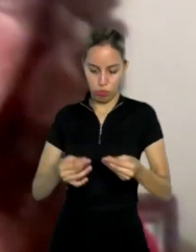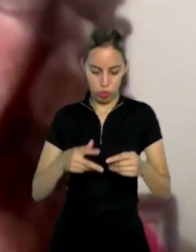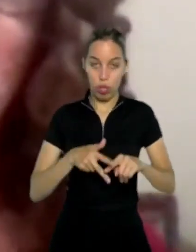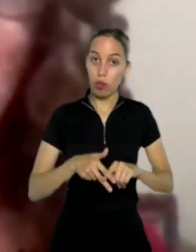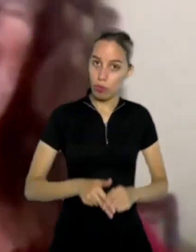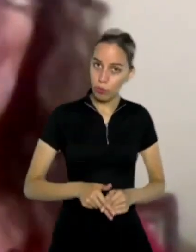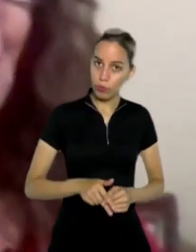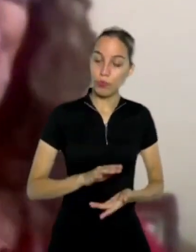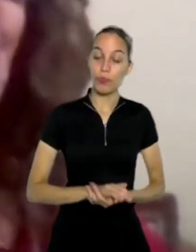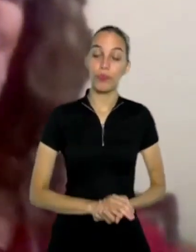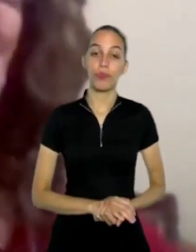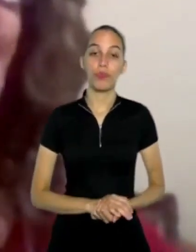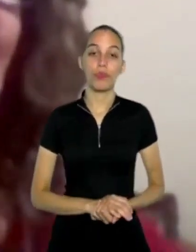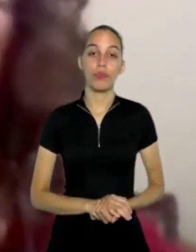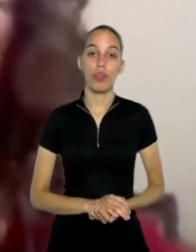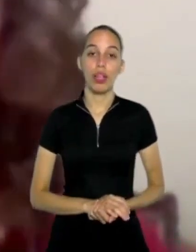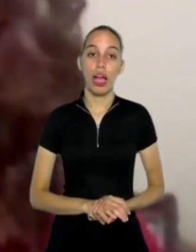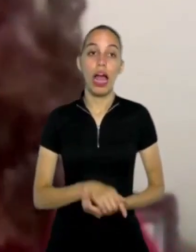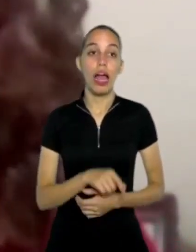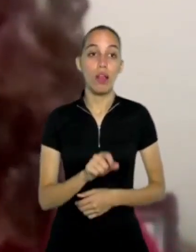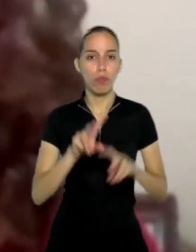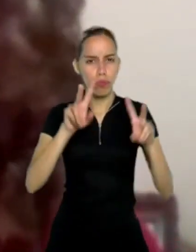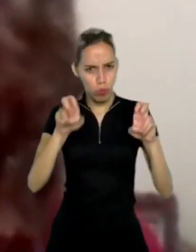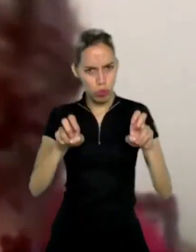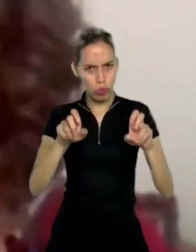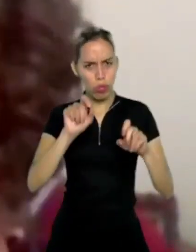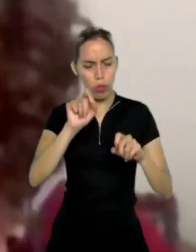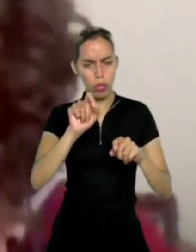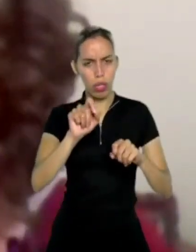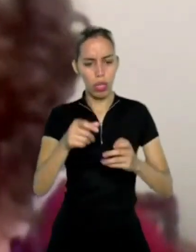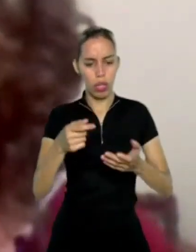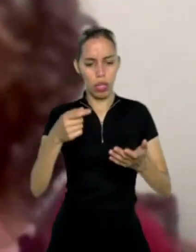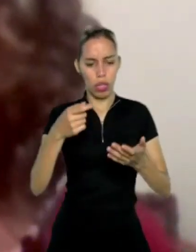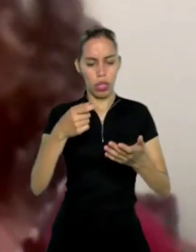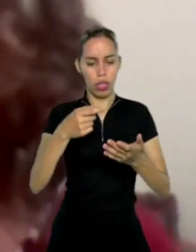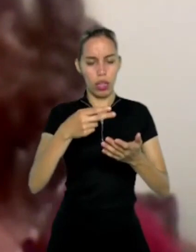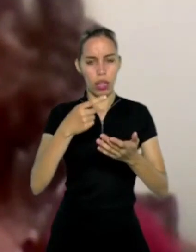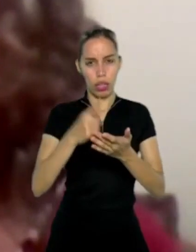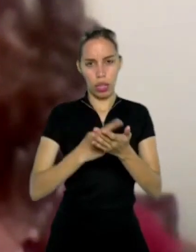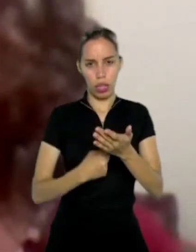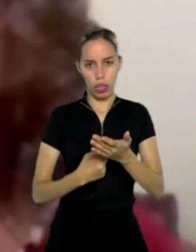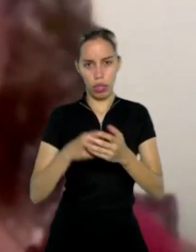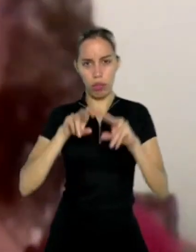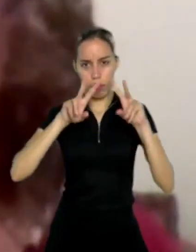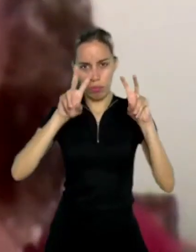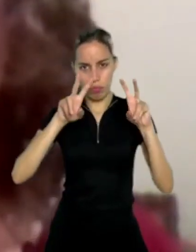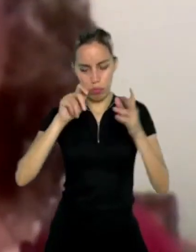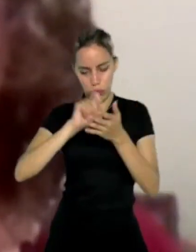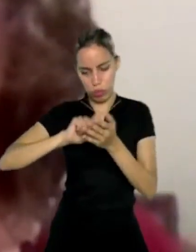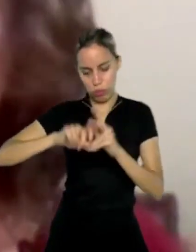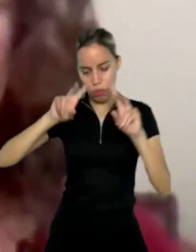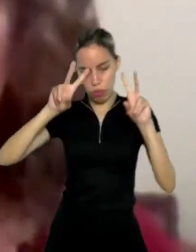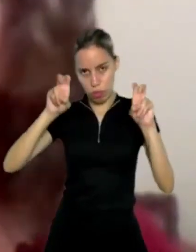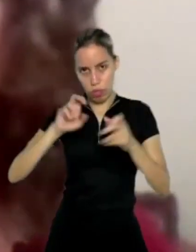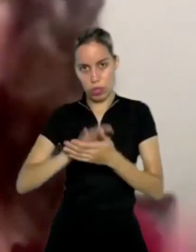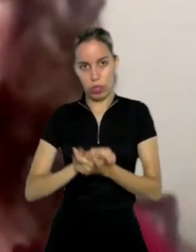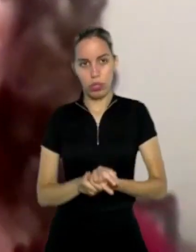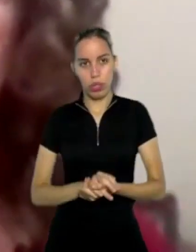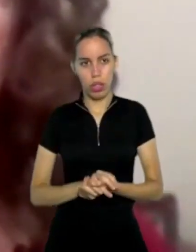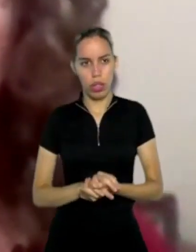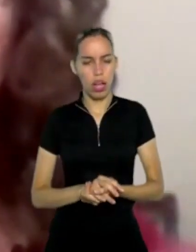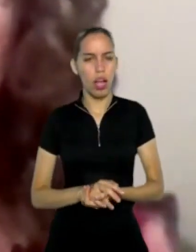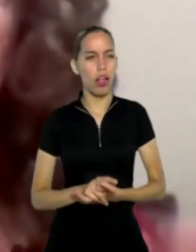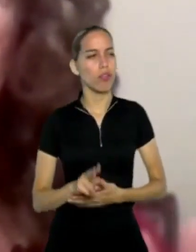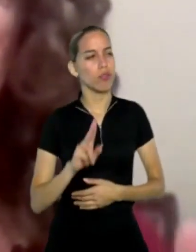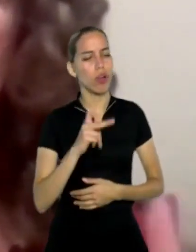né, Caderno de Anotar Motivos, foi um poema que eu escrevi. Sabe aqueles potinhos de gratidão? Não sei se você